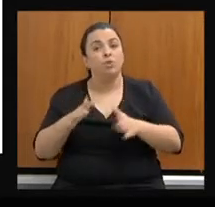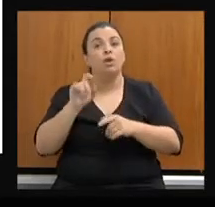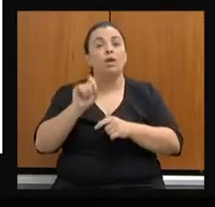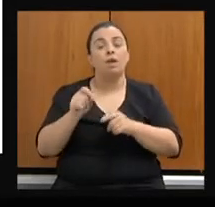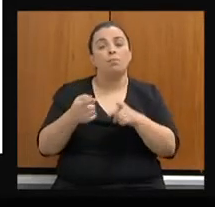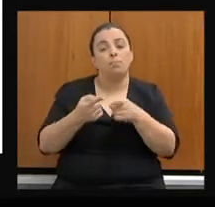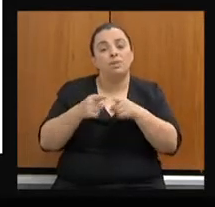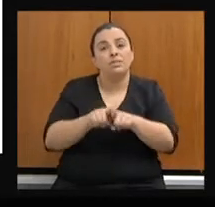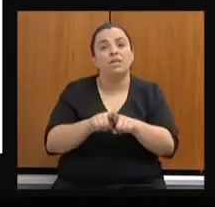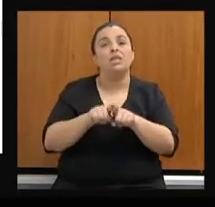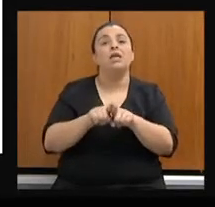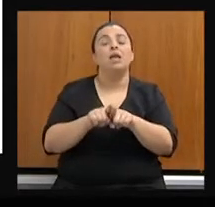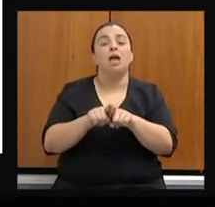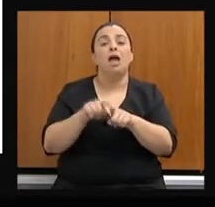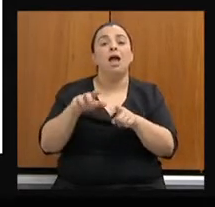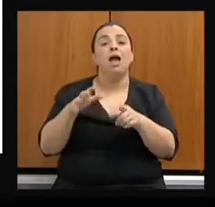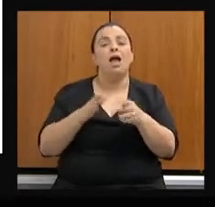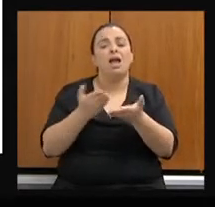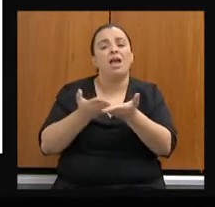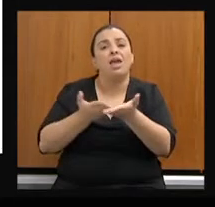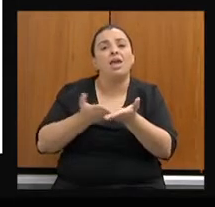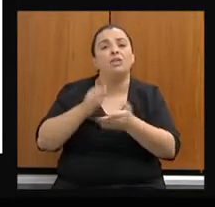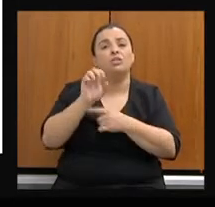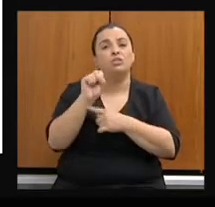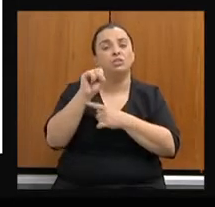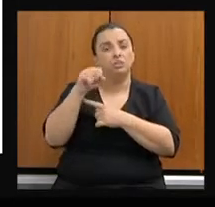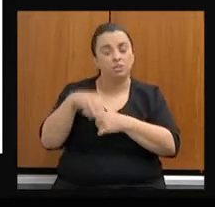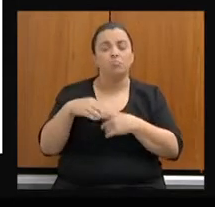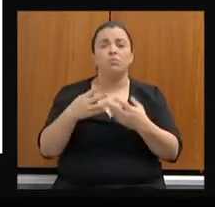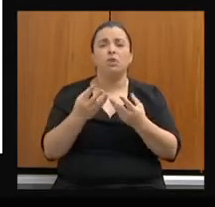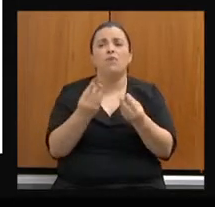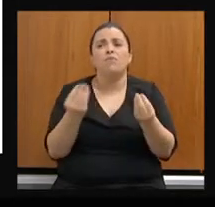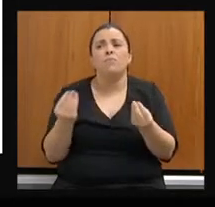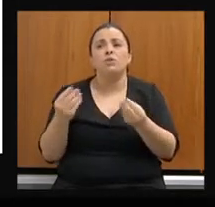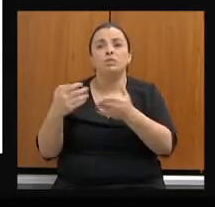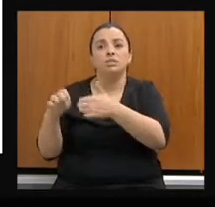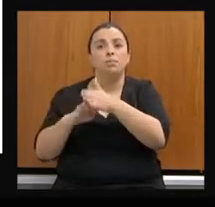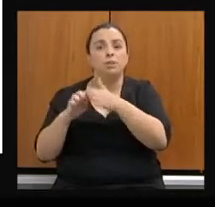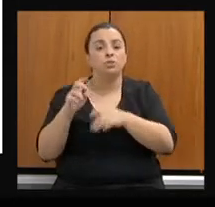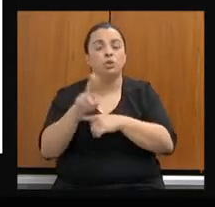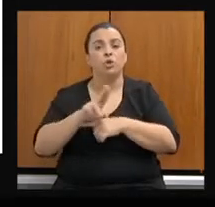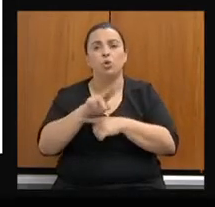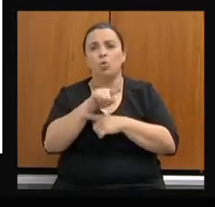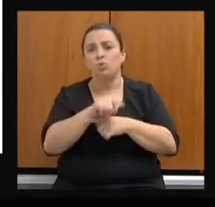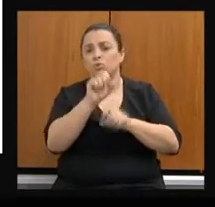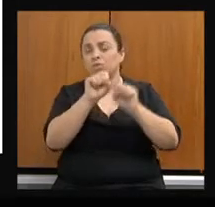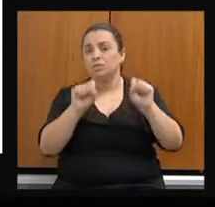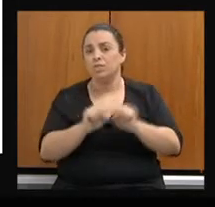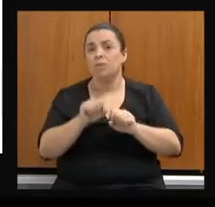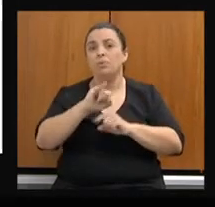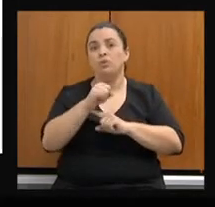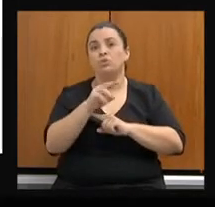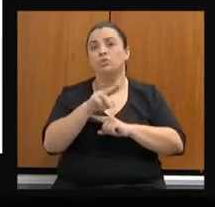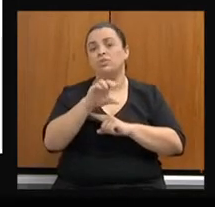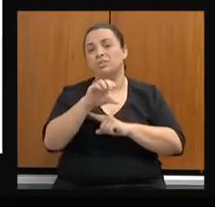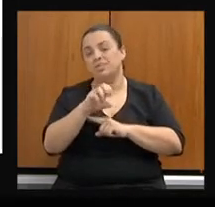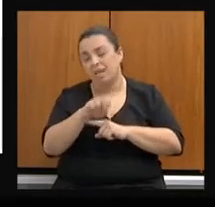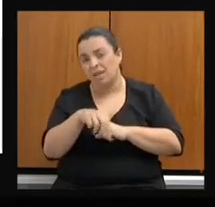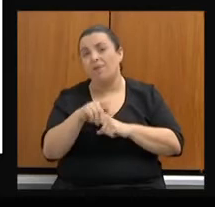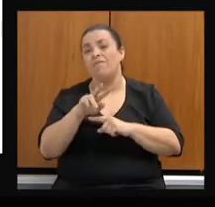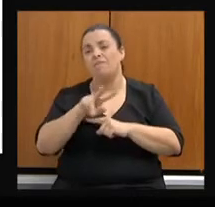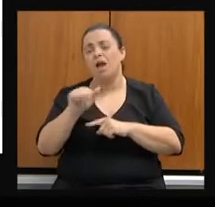empresas que vão utilizar o sistema da jucemg vão também ao mesmo tempo passar por uma avaliação e um